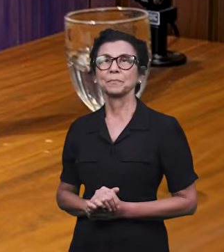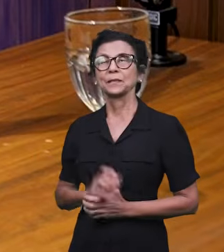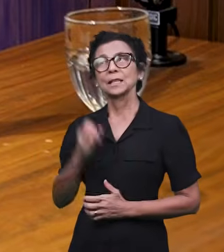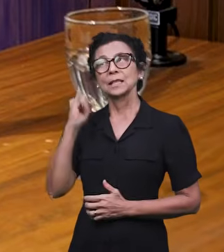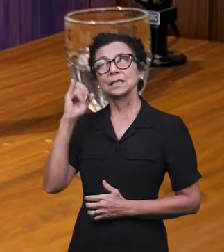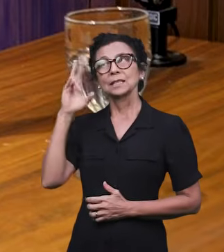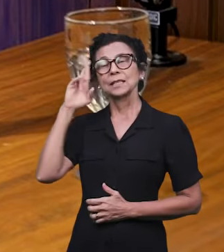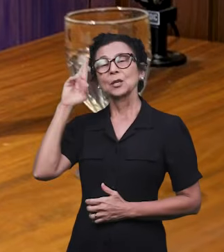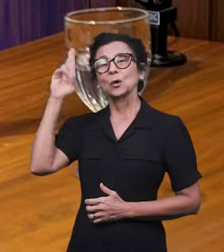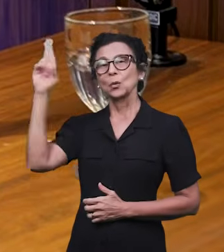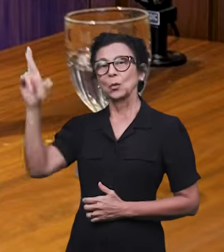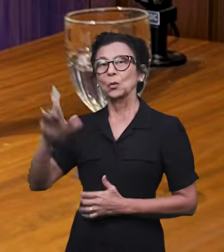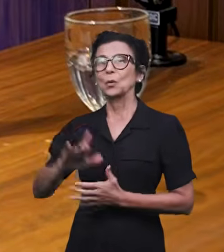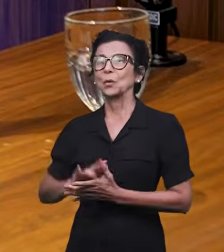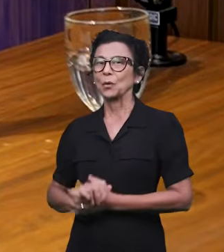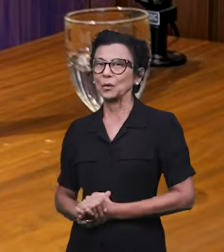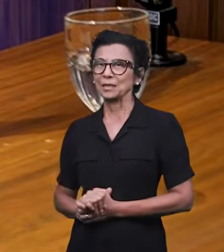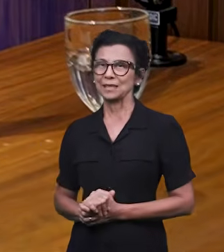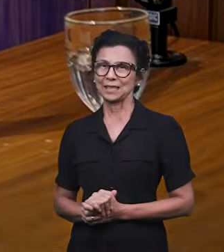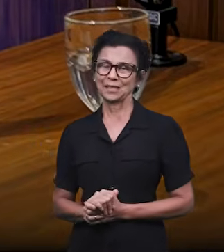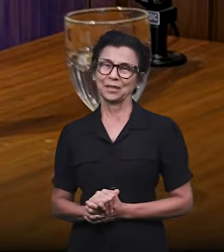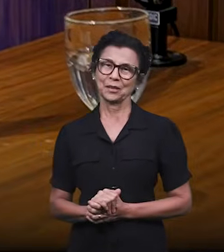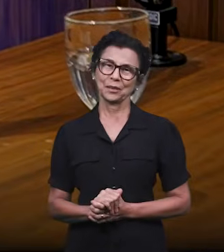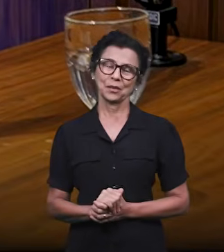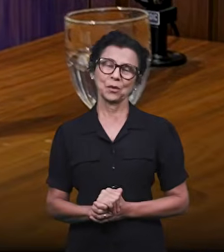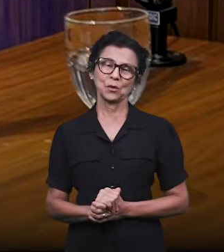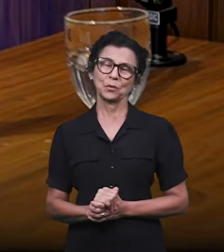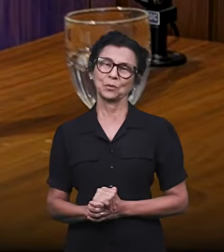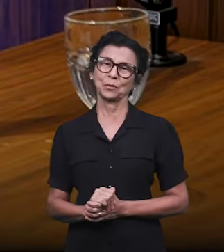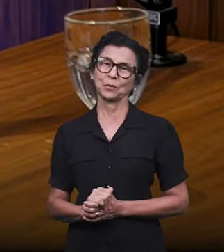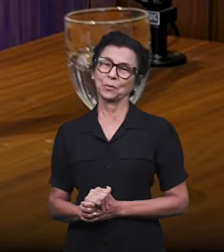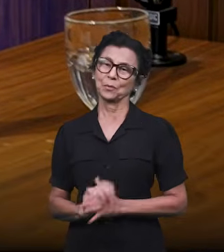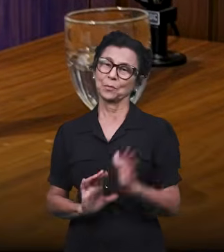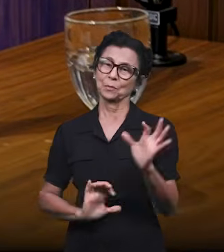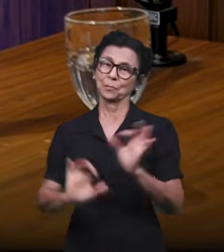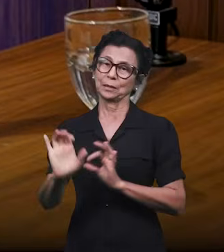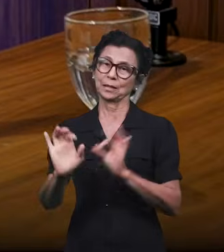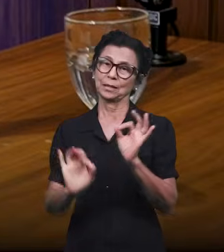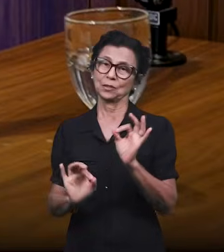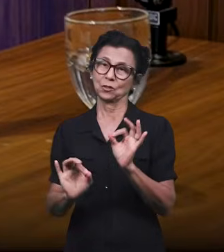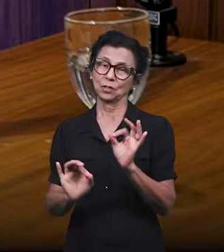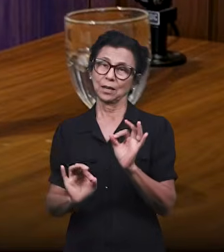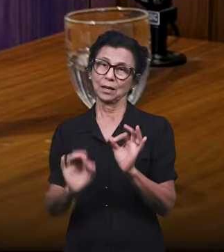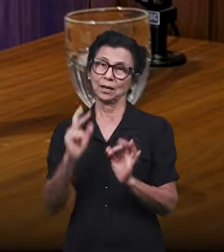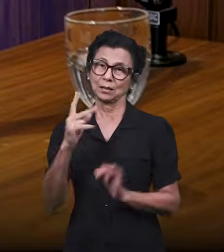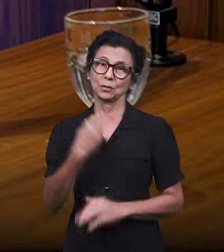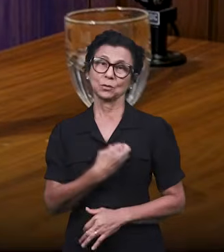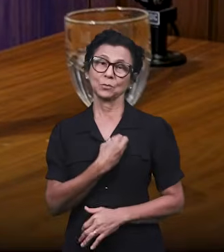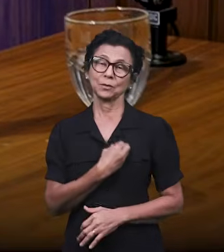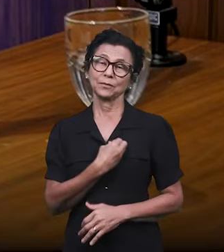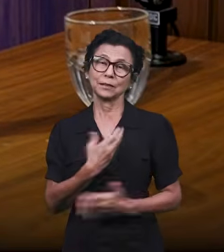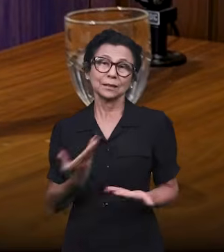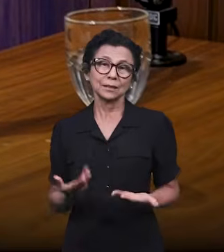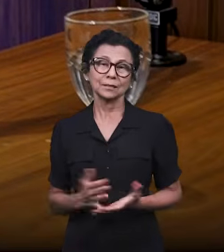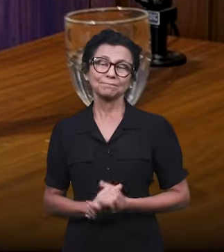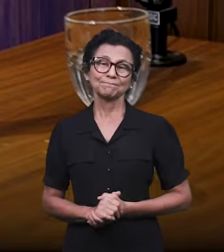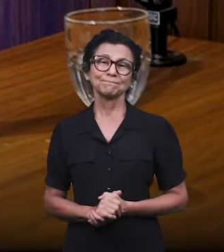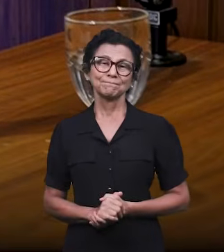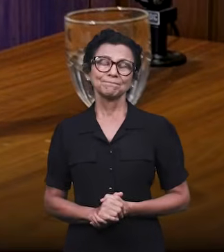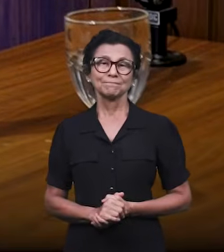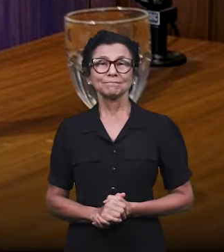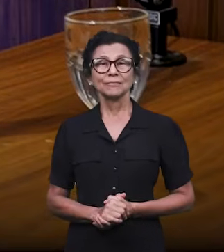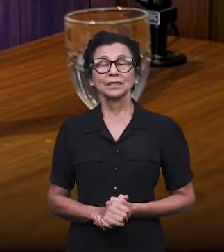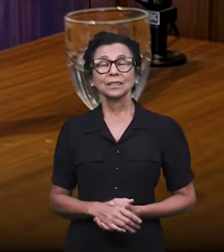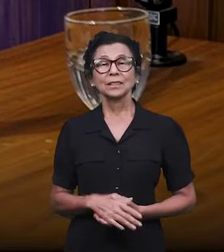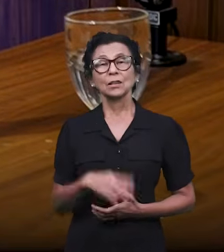casa, né, em vão trabalhos que edificam. Então, se o Senhor não planejar, você jovem, planeje bem a sua vida. Se você